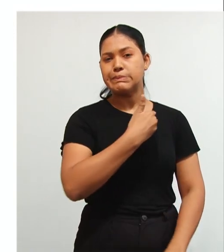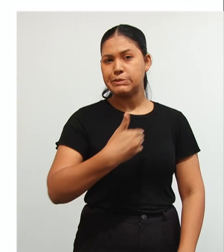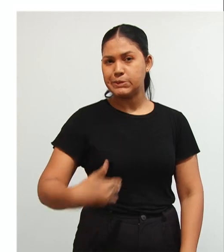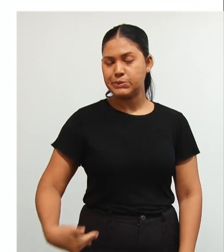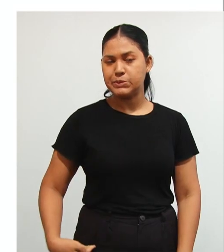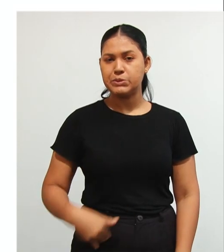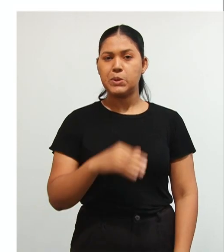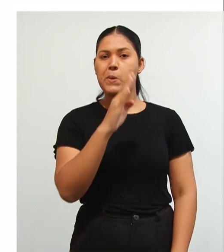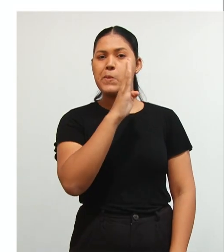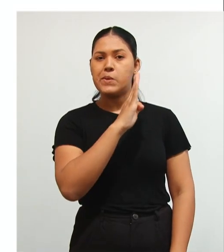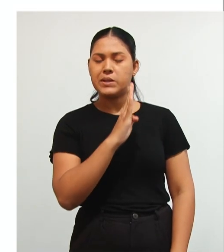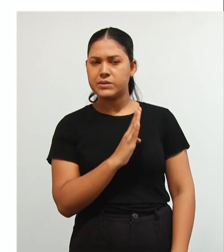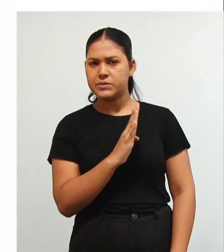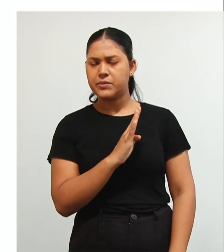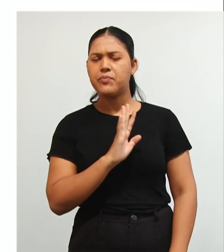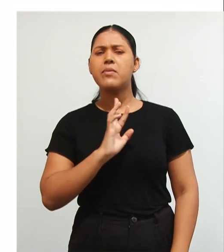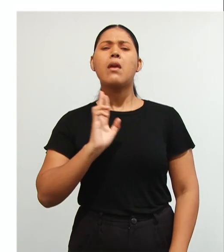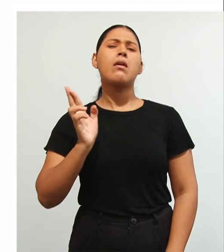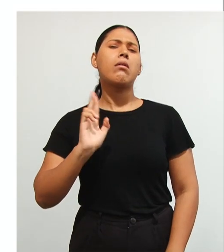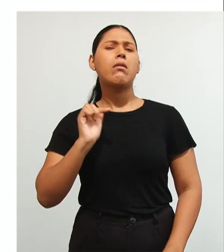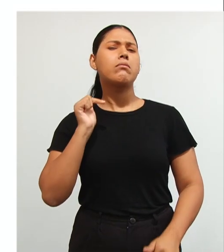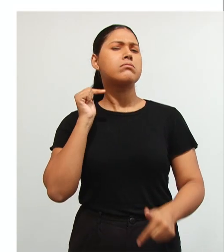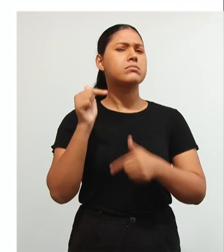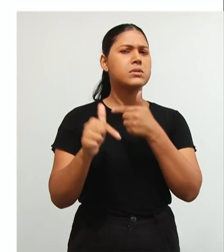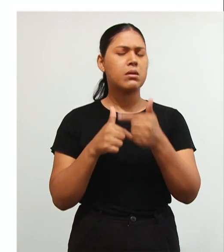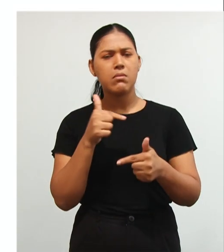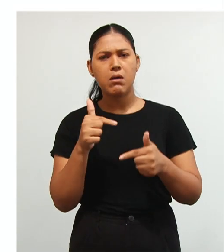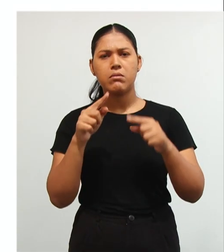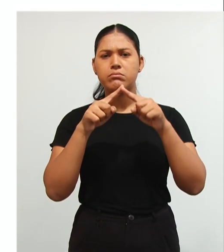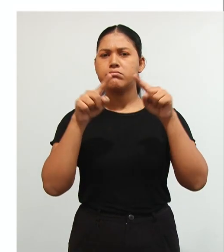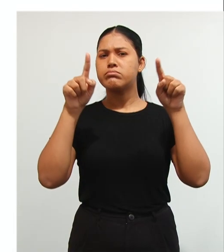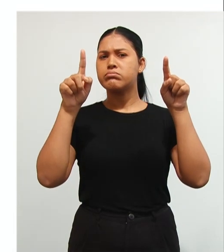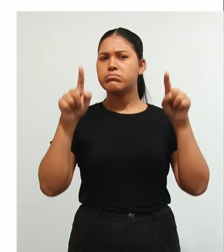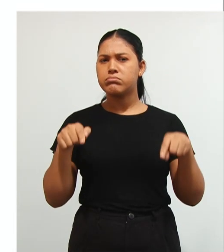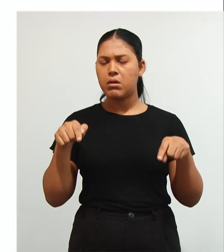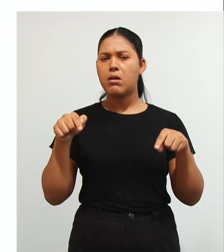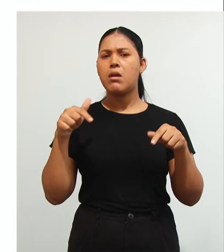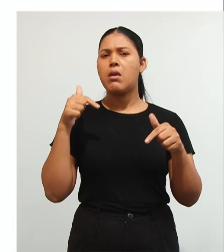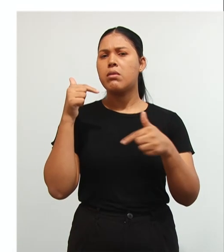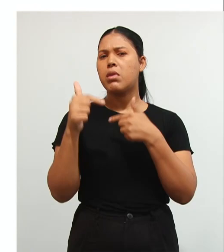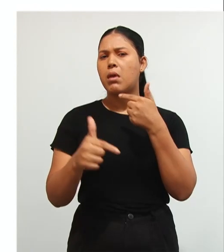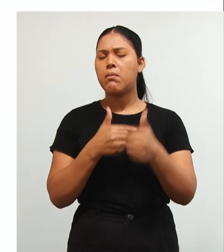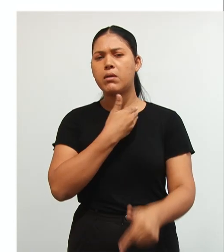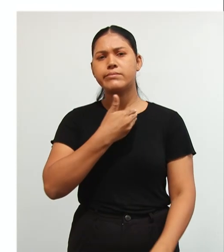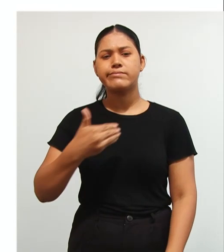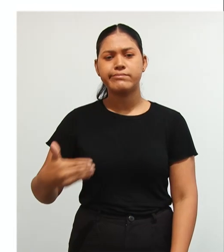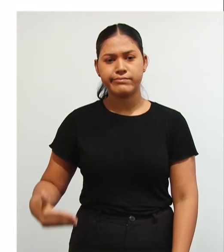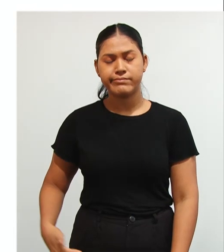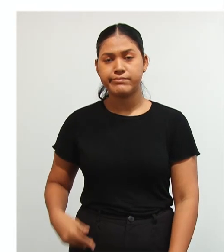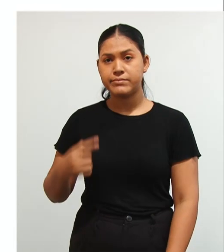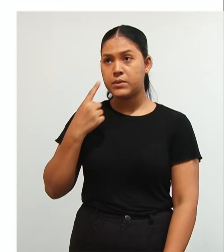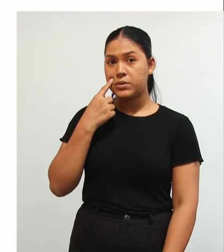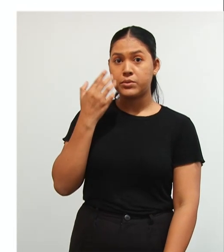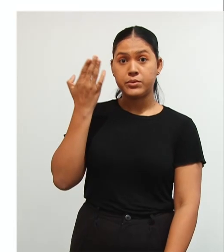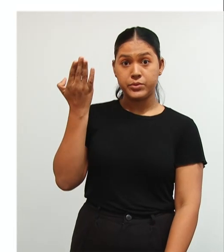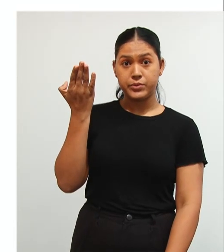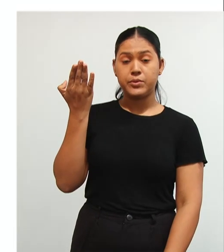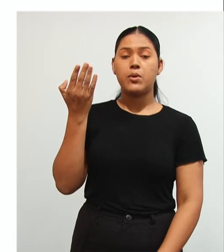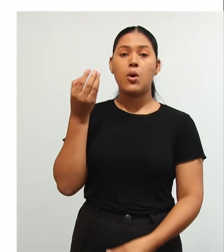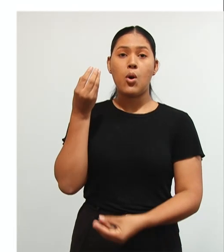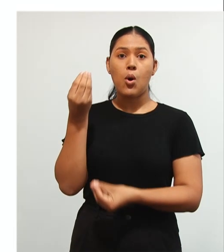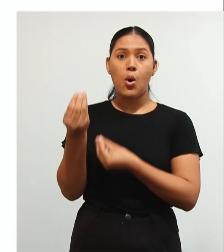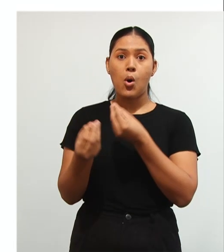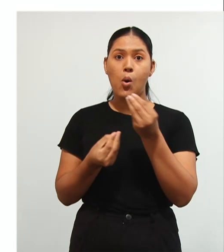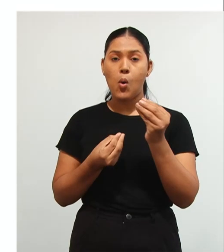faz isso são funcionários públicos. E o Brasil tem funcionário público demais? Aqui a gente tem um dado que vai apresentar funcionários públicos